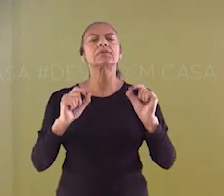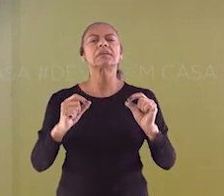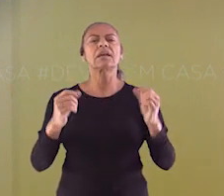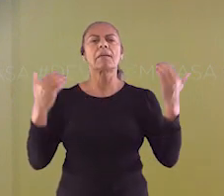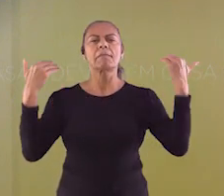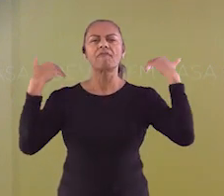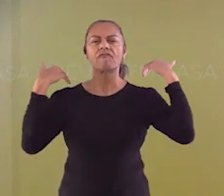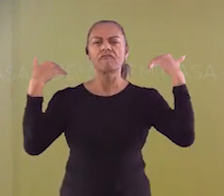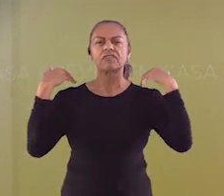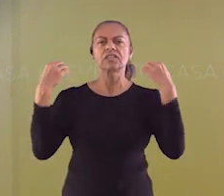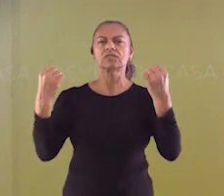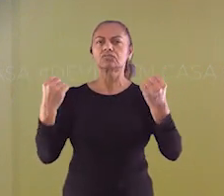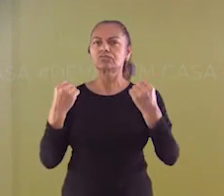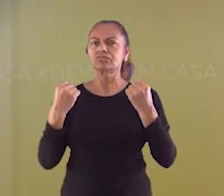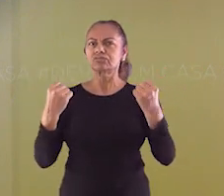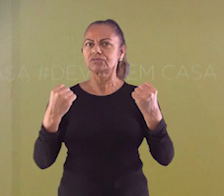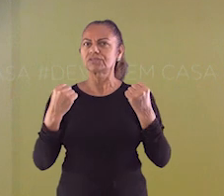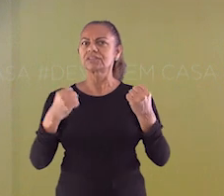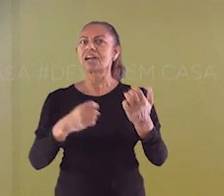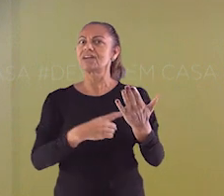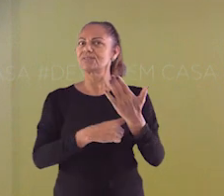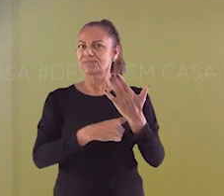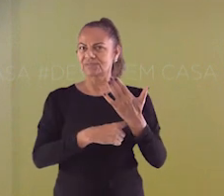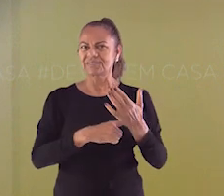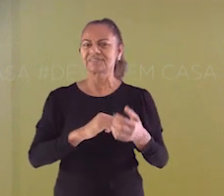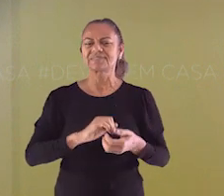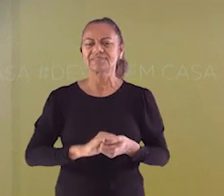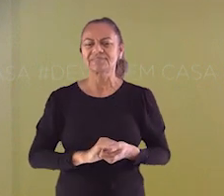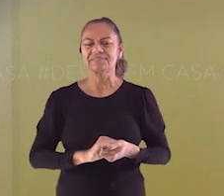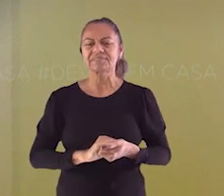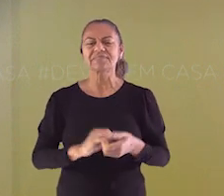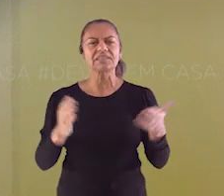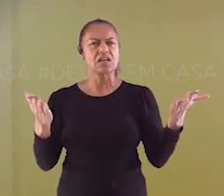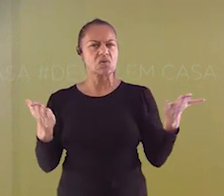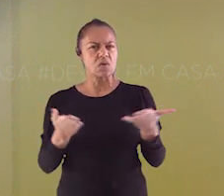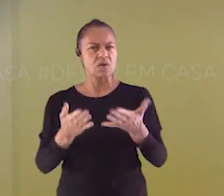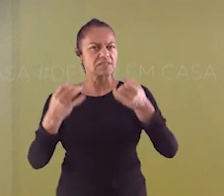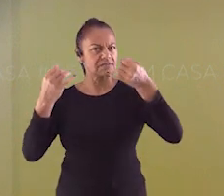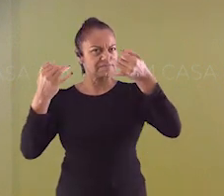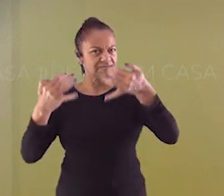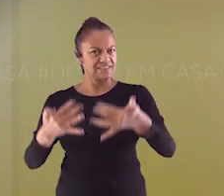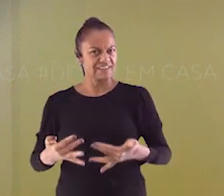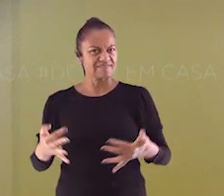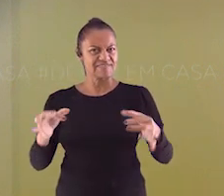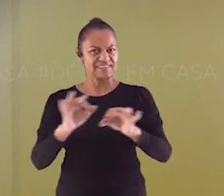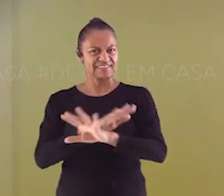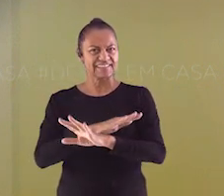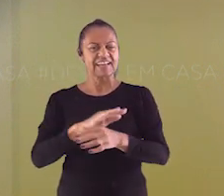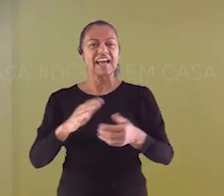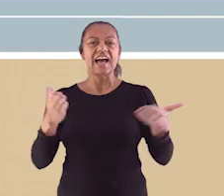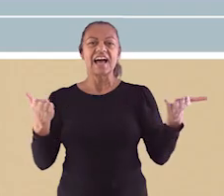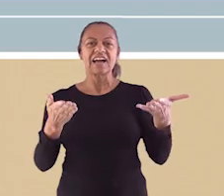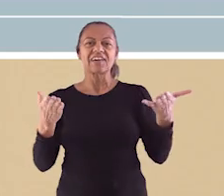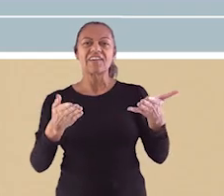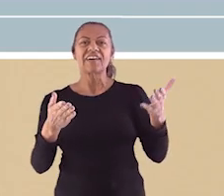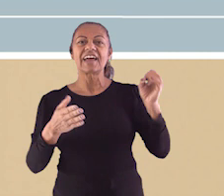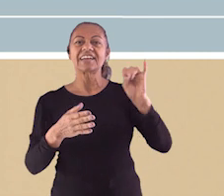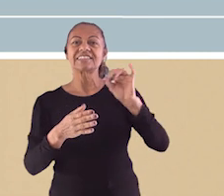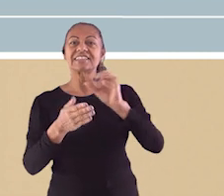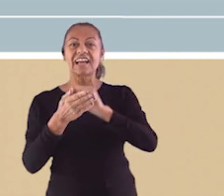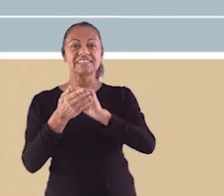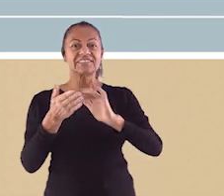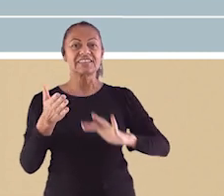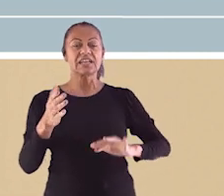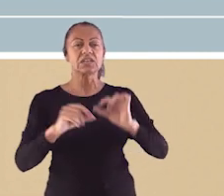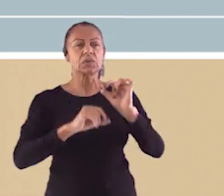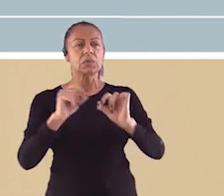uma alimentação balanceada e por meio da prática de atividade física regularmente. Já